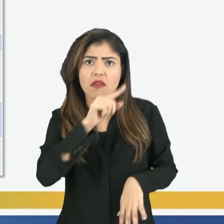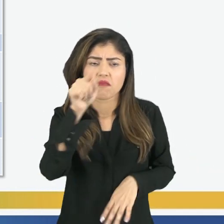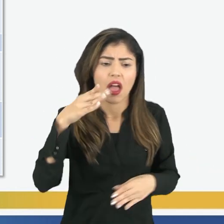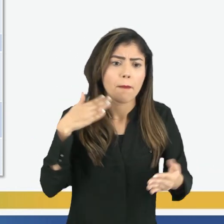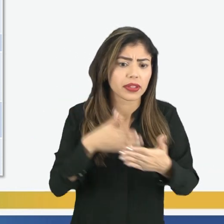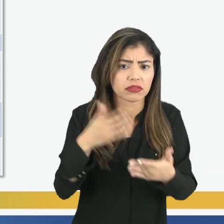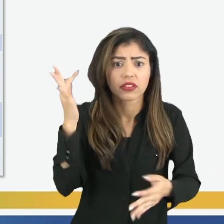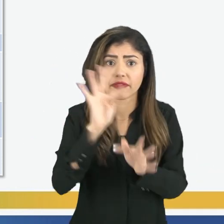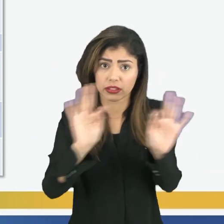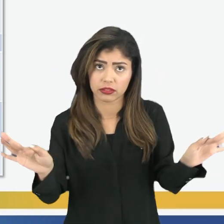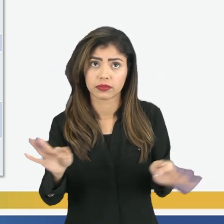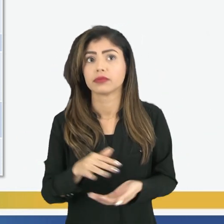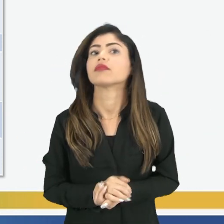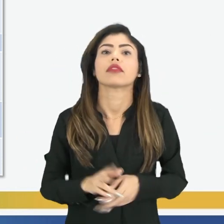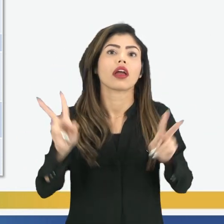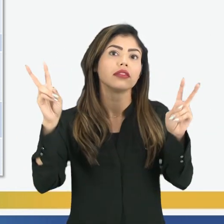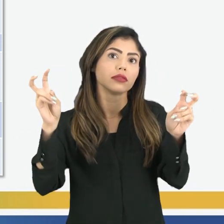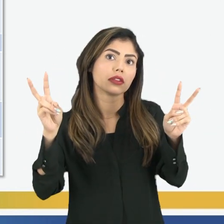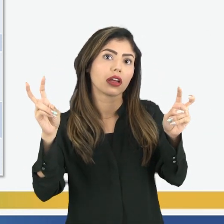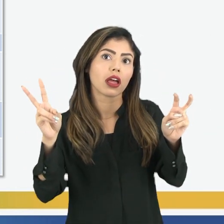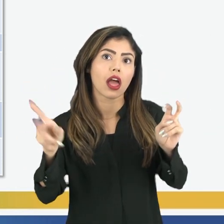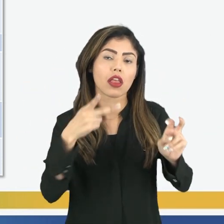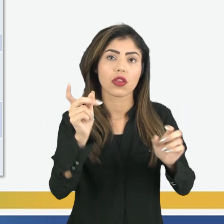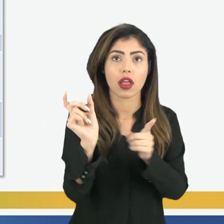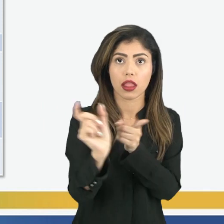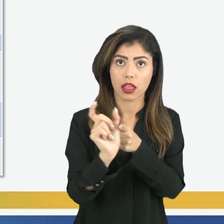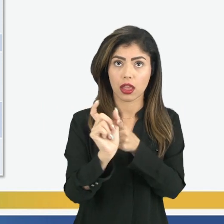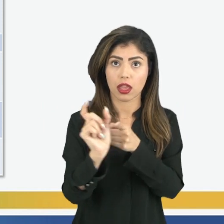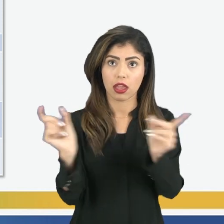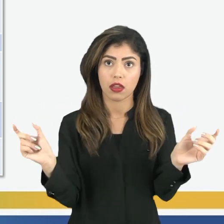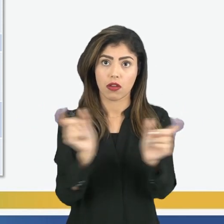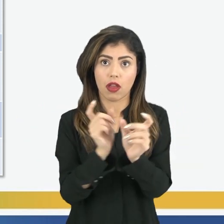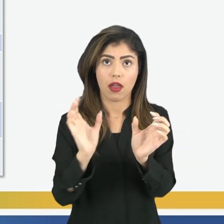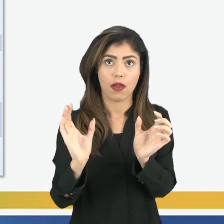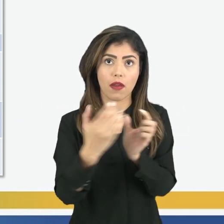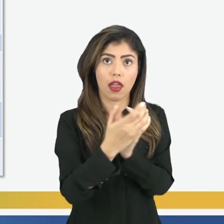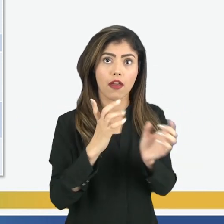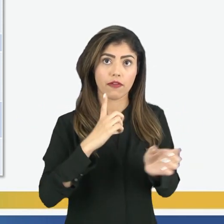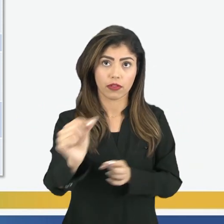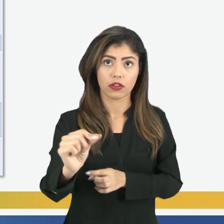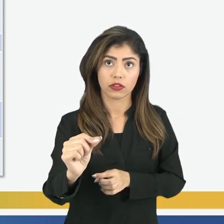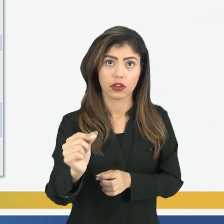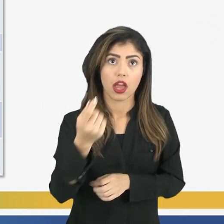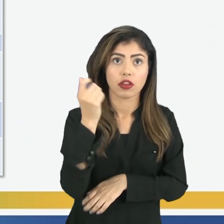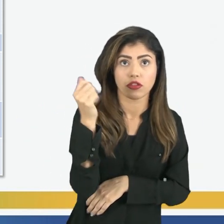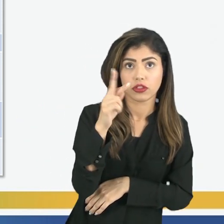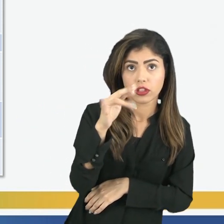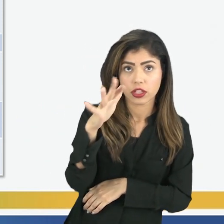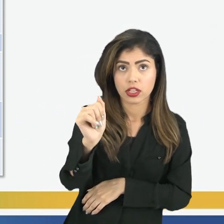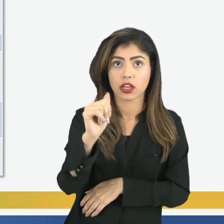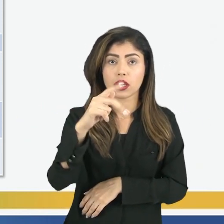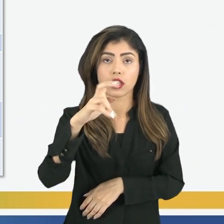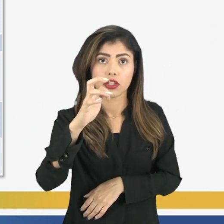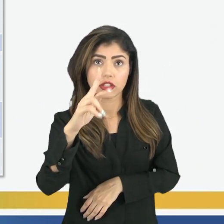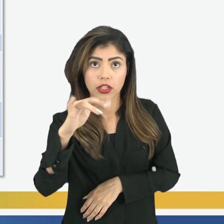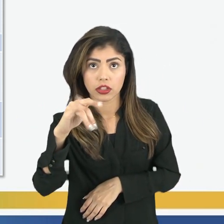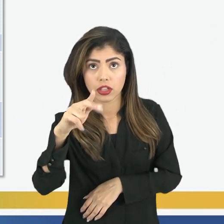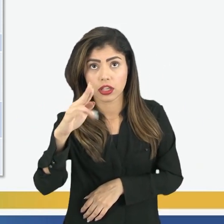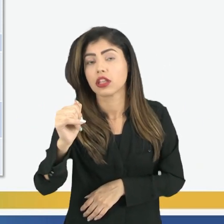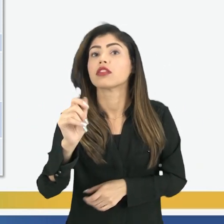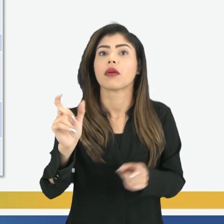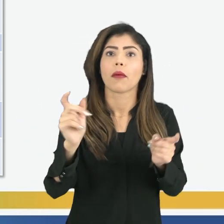de uma frase. As aspas isola palavras ou expressões que fogem à norma culta, como gírias, estrangeirismos,